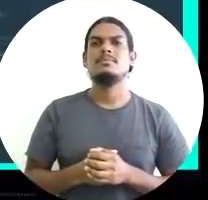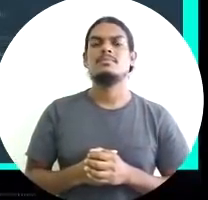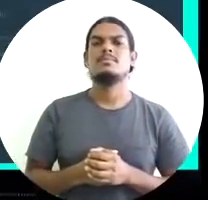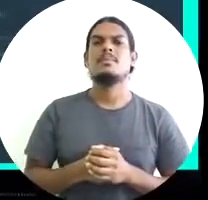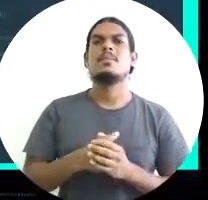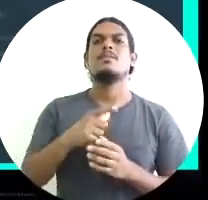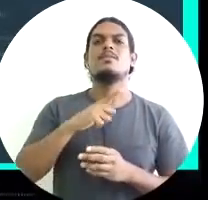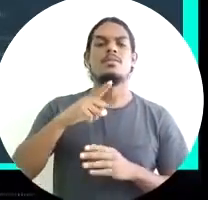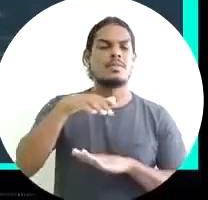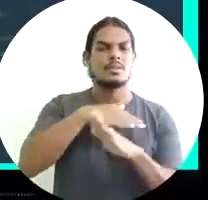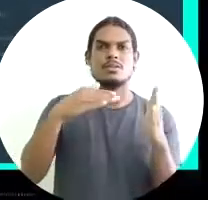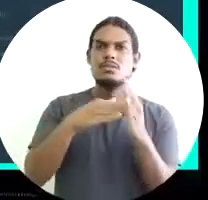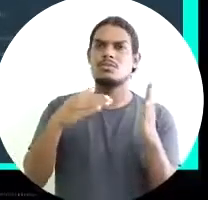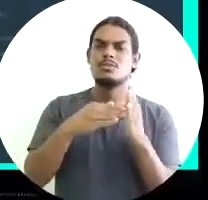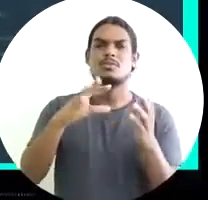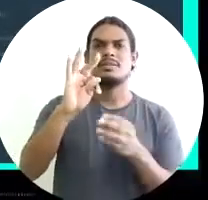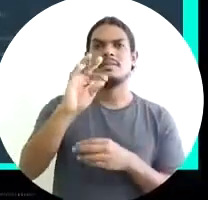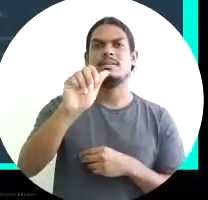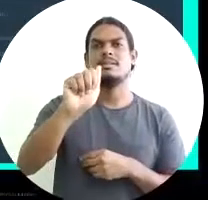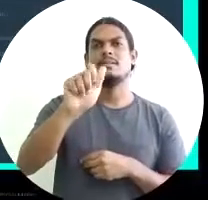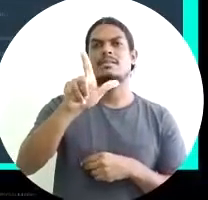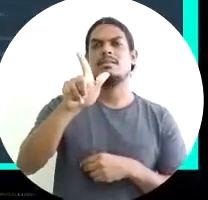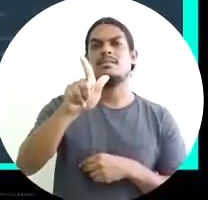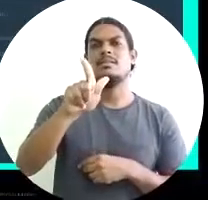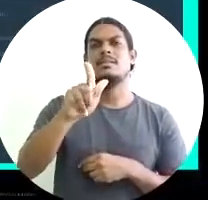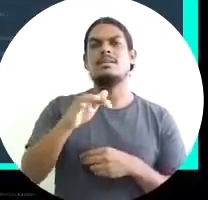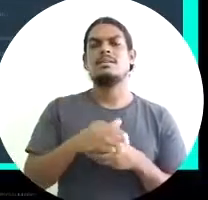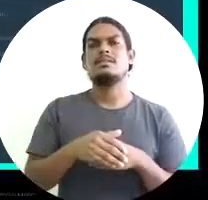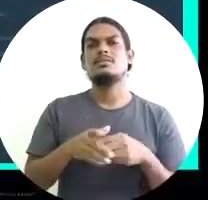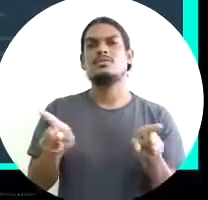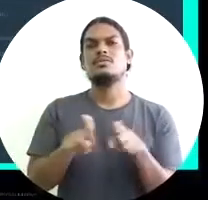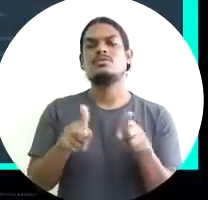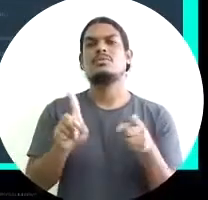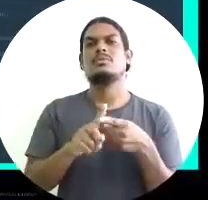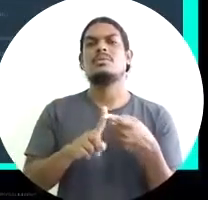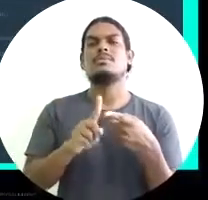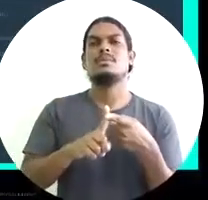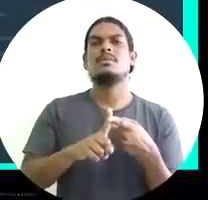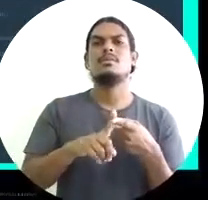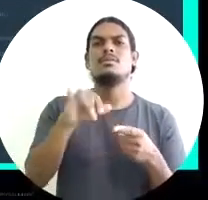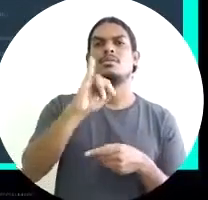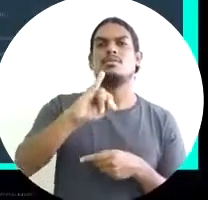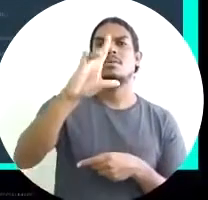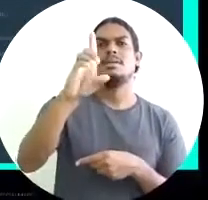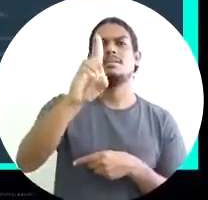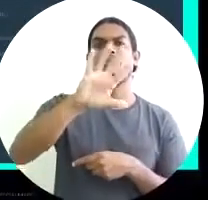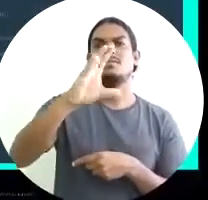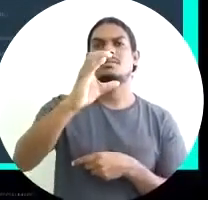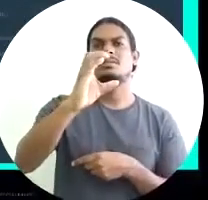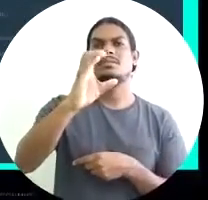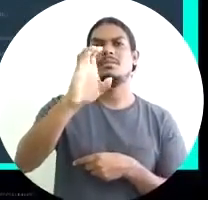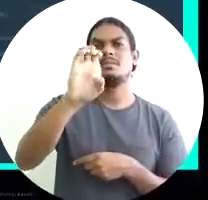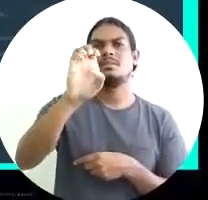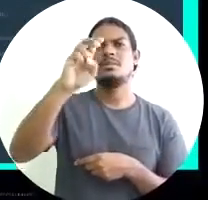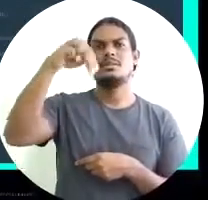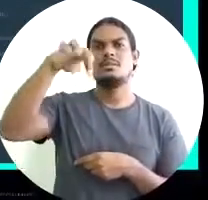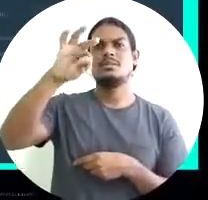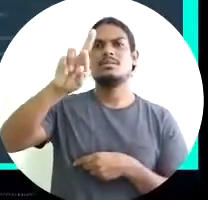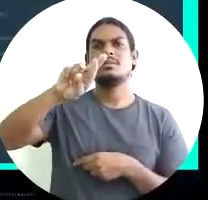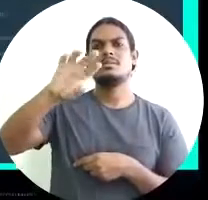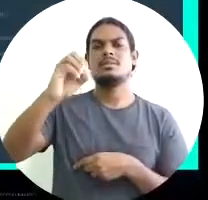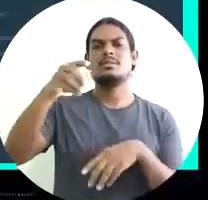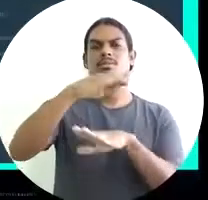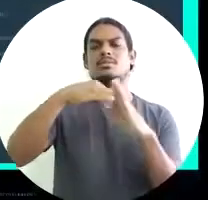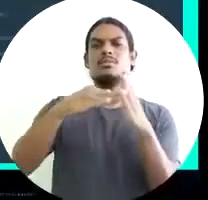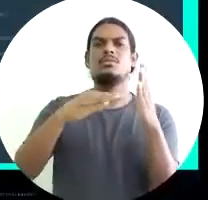tags space, as tags com ID centro, a tag com ID centro e todas as